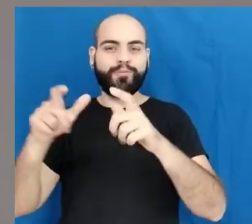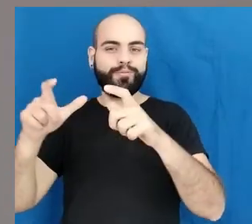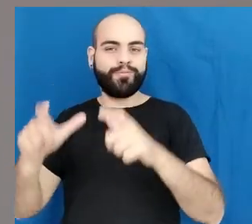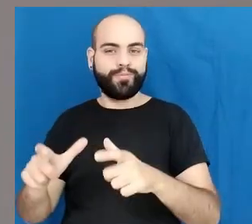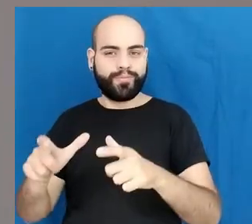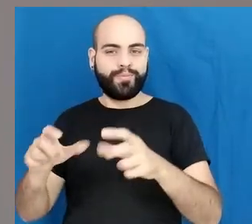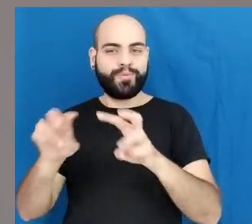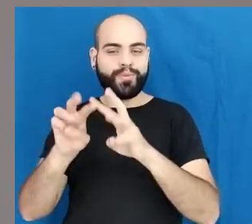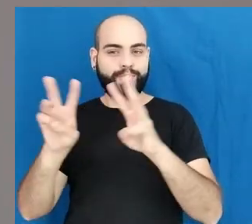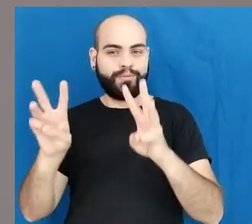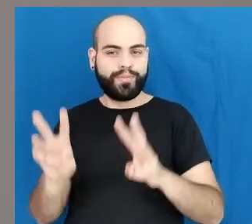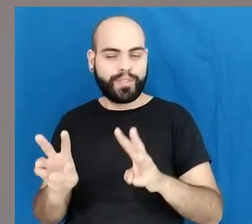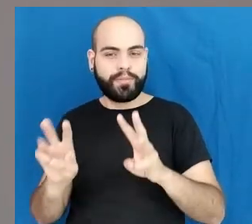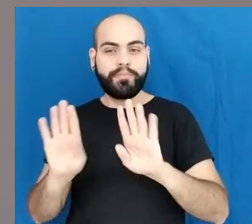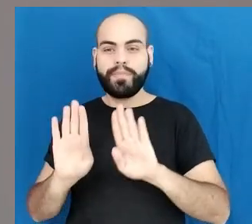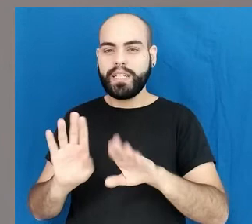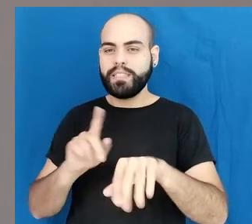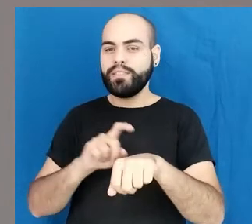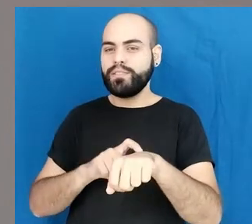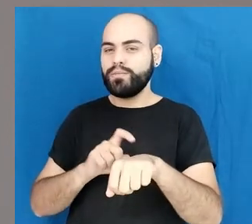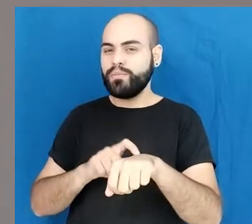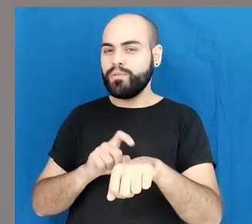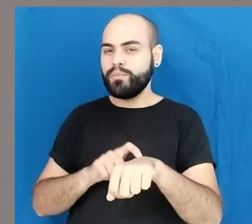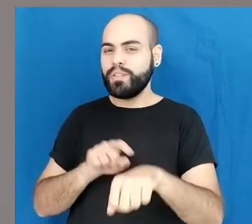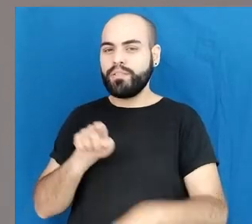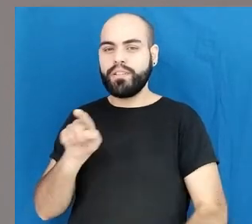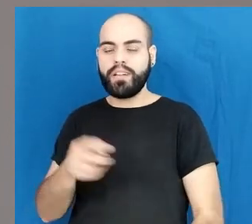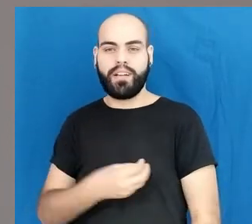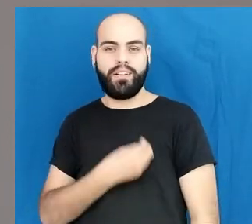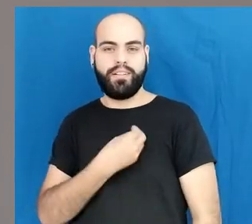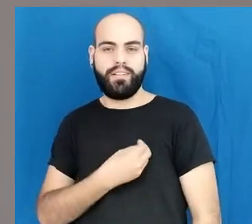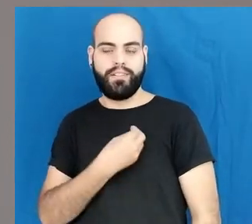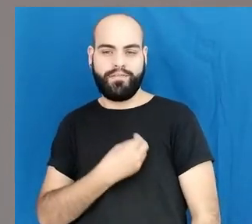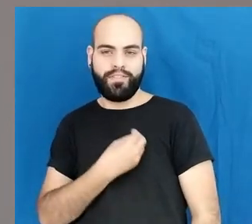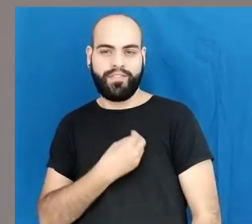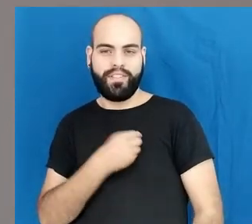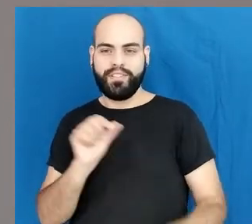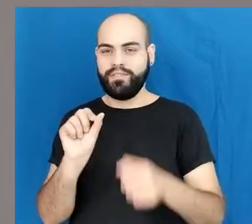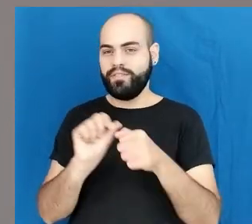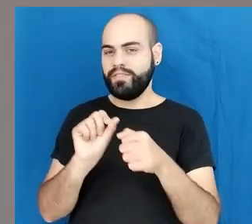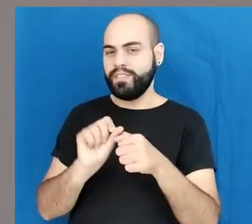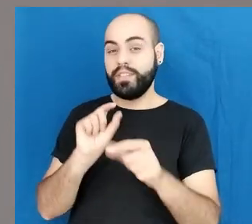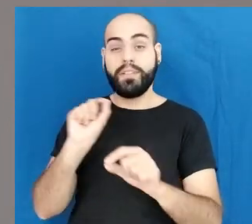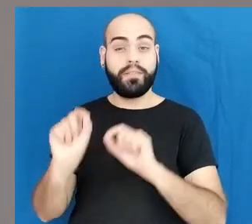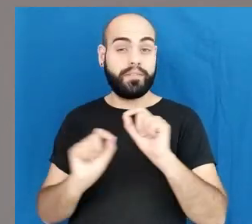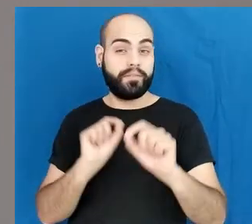Baile. Mas aquela espontaneidade do traço dele, aquele momento que ele estava vivendo,